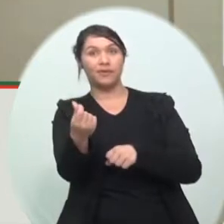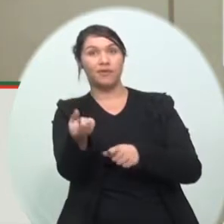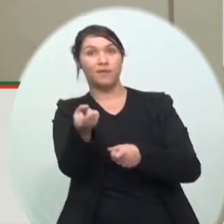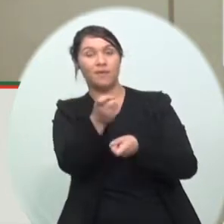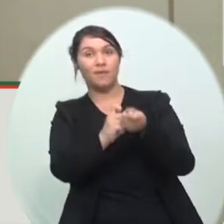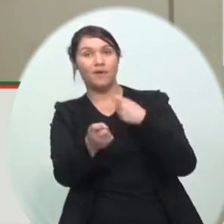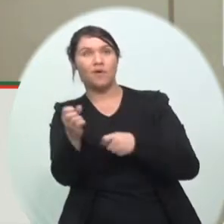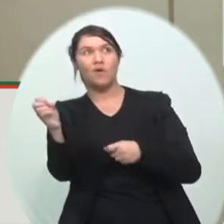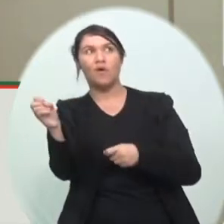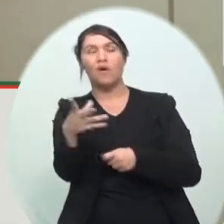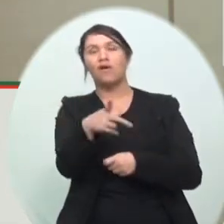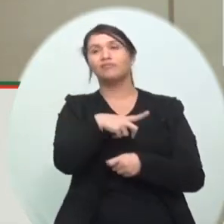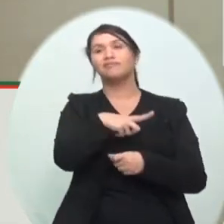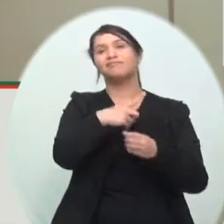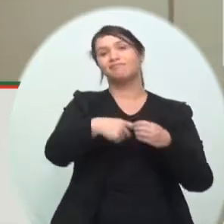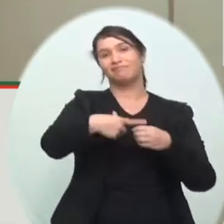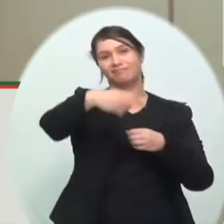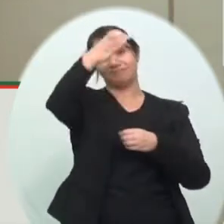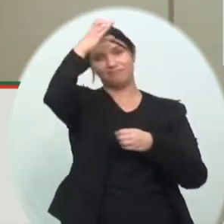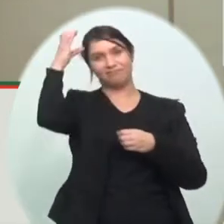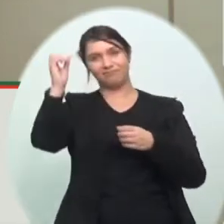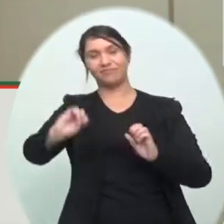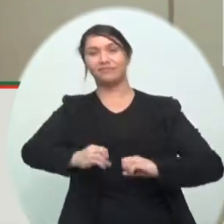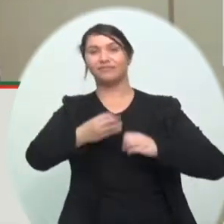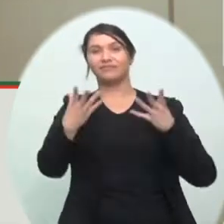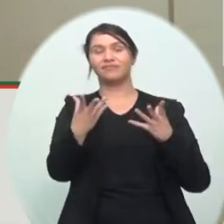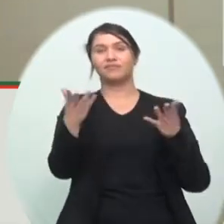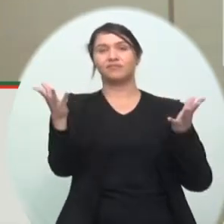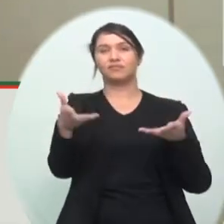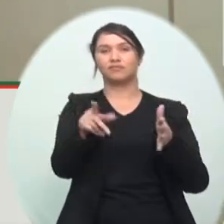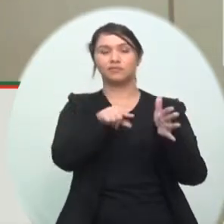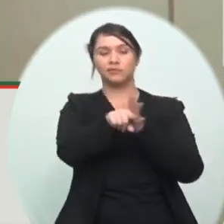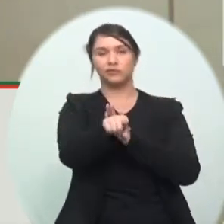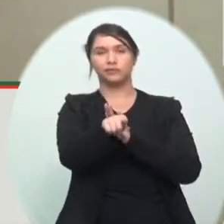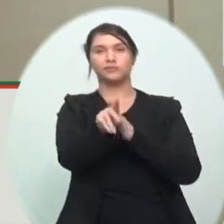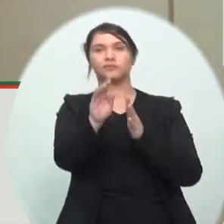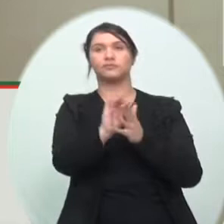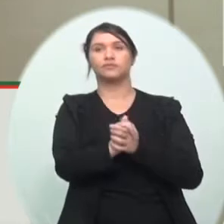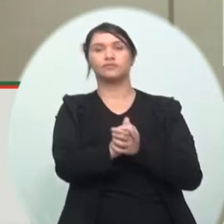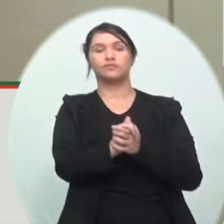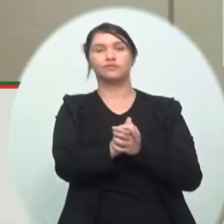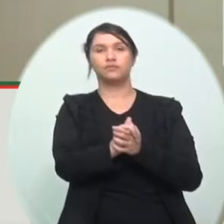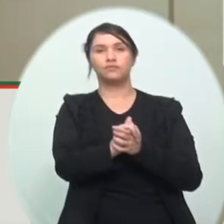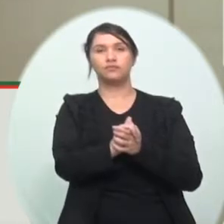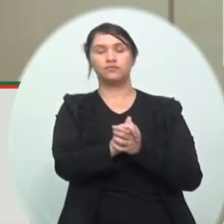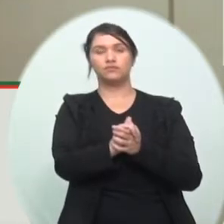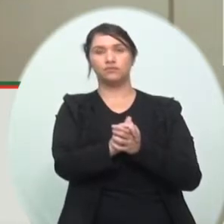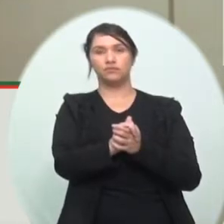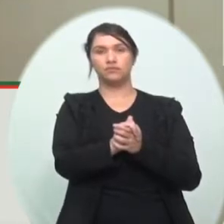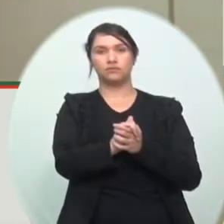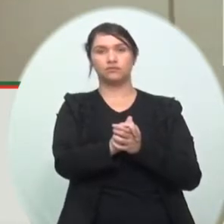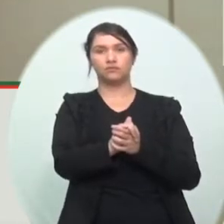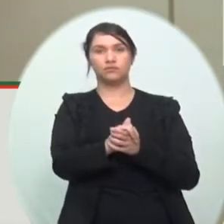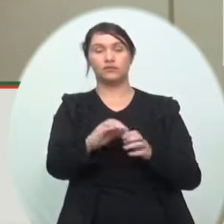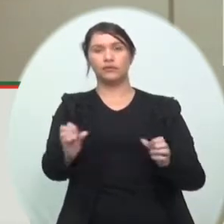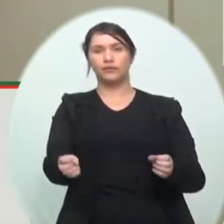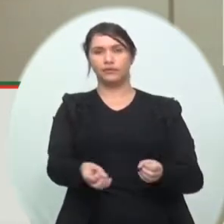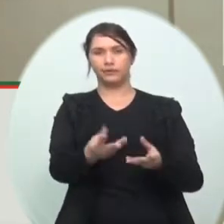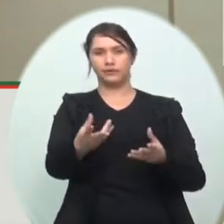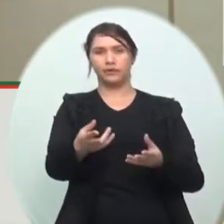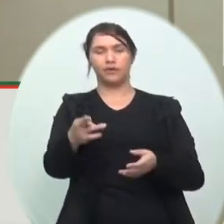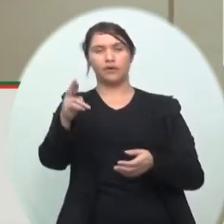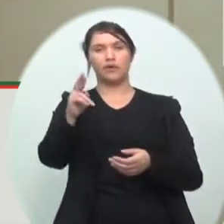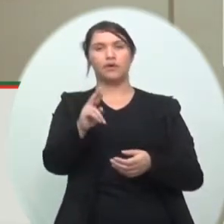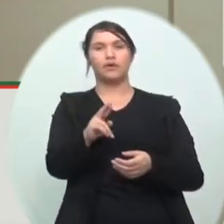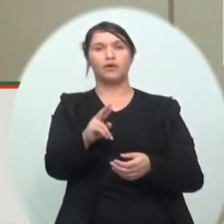seria, no que diz respeito essa questão da governança do Centro de Inovação, governança